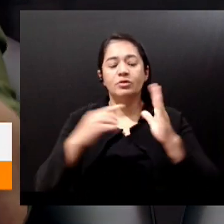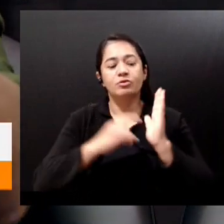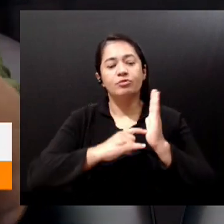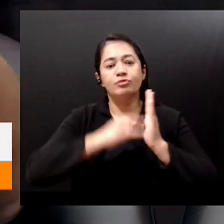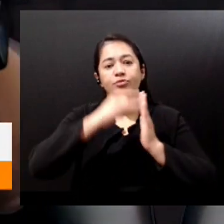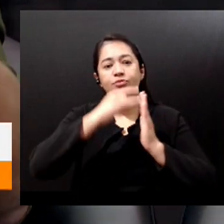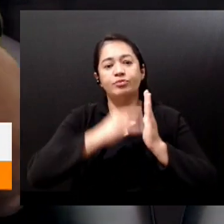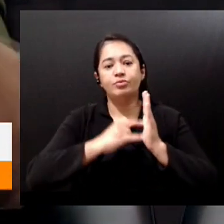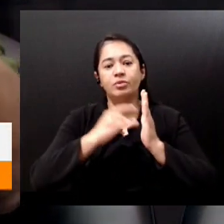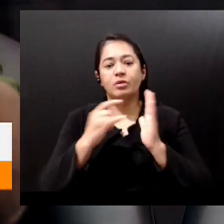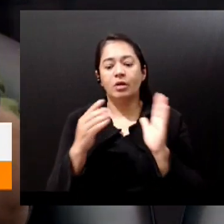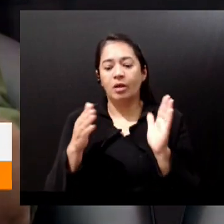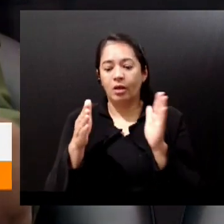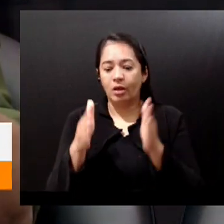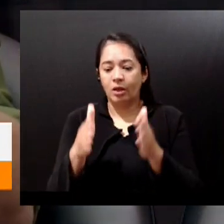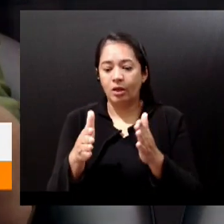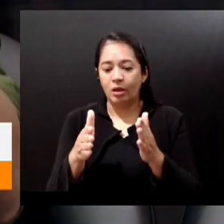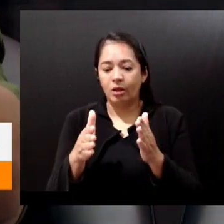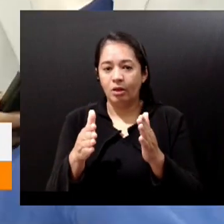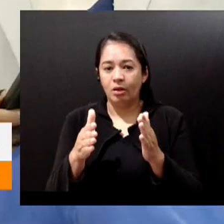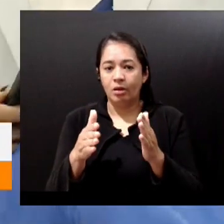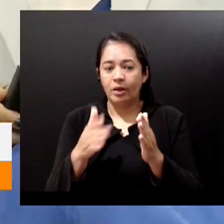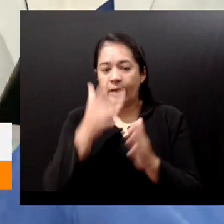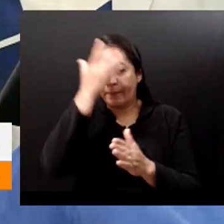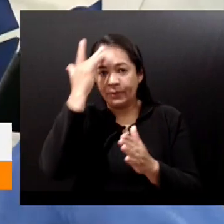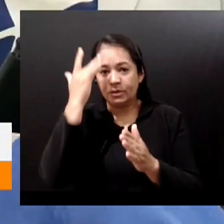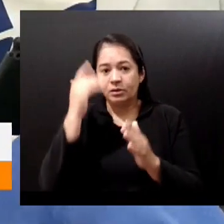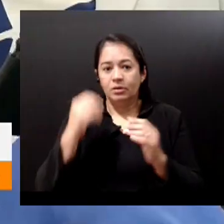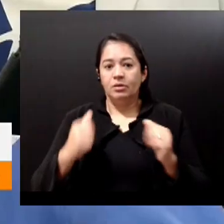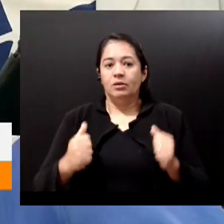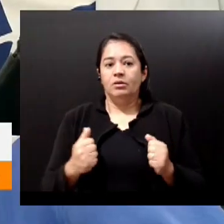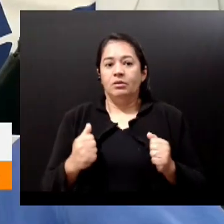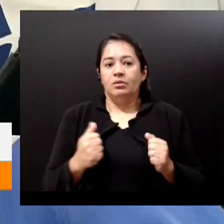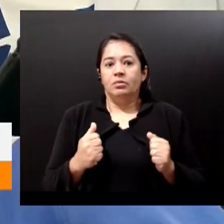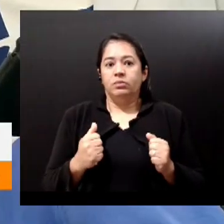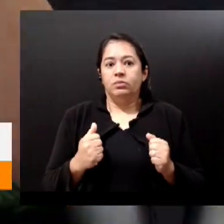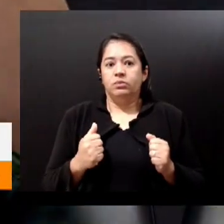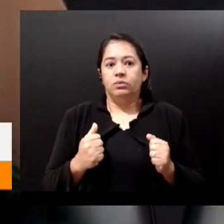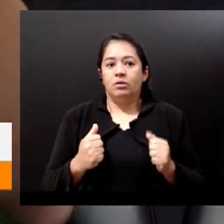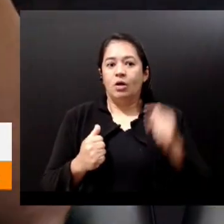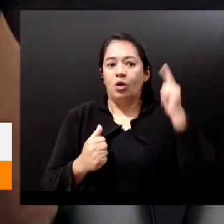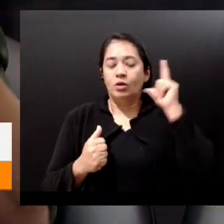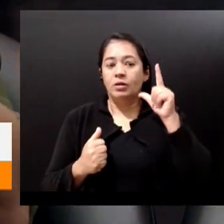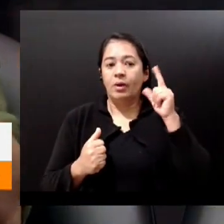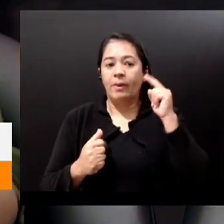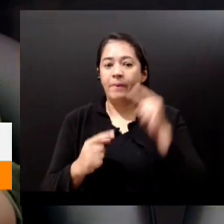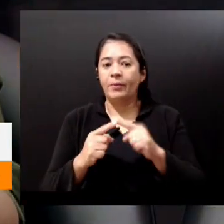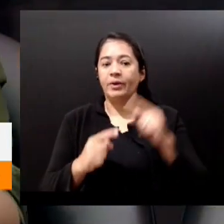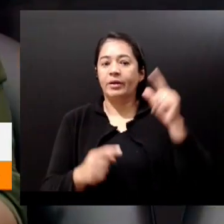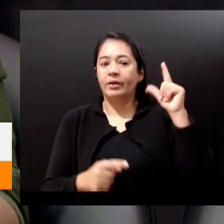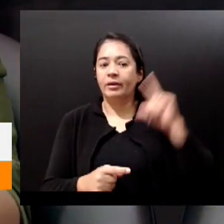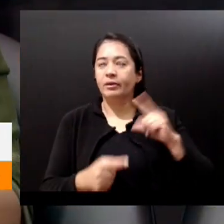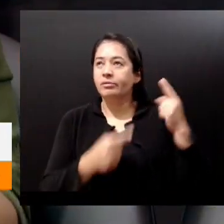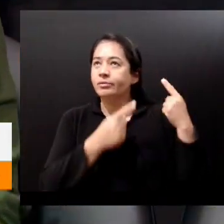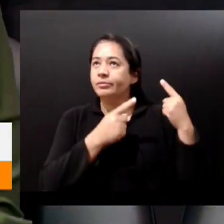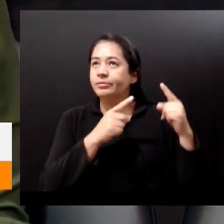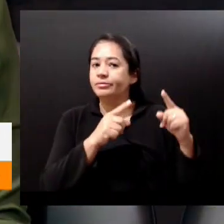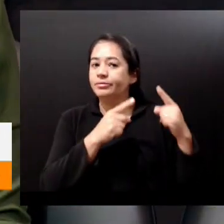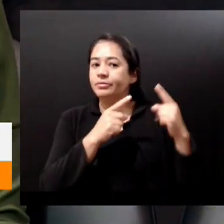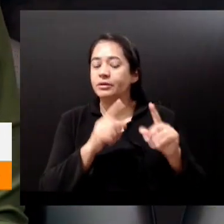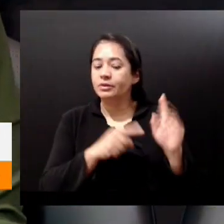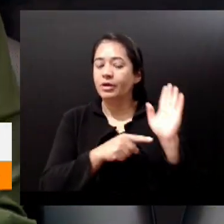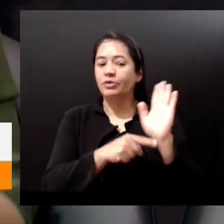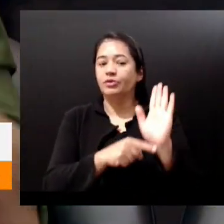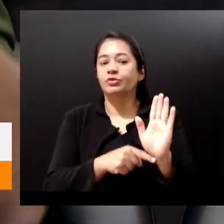mais estabilizado, pessoas que têm claustrofobia, por exemplo, elas conseguem ficar ali dentro porque tem uma musiquinha, muitas vezes, tocando e aquilo ajuda. Né? Agora,